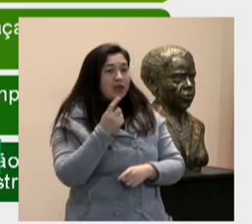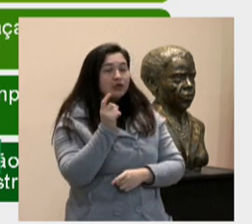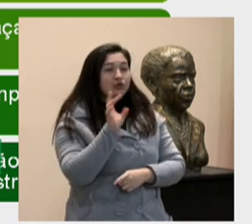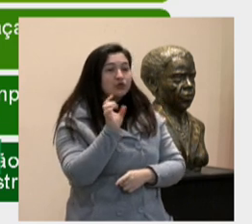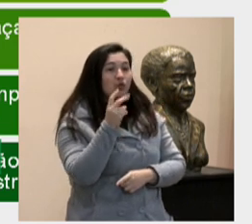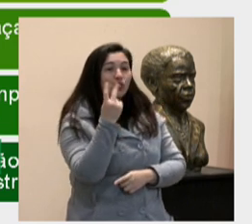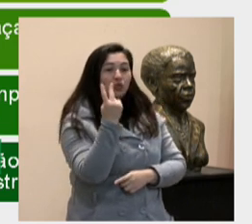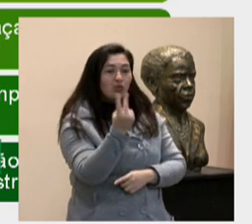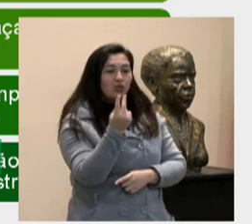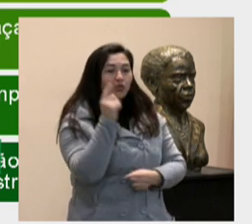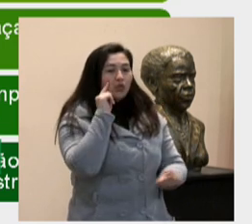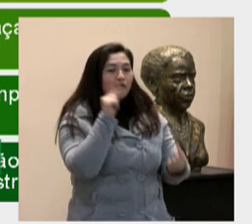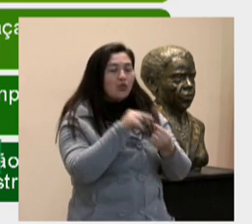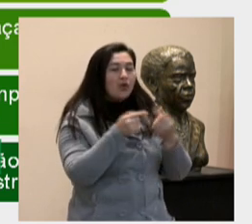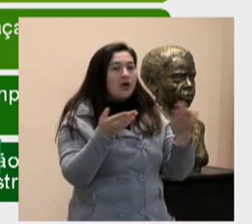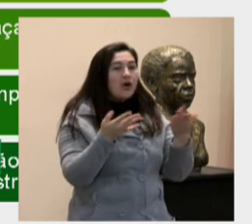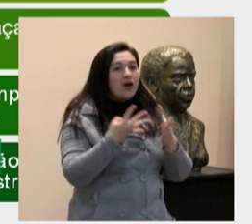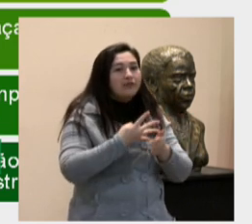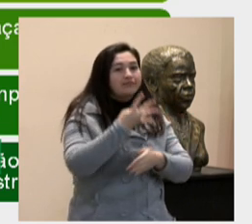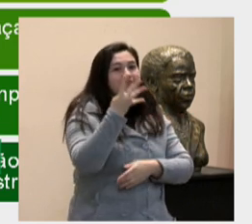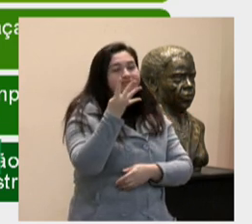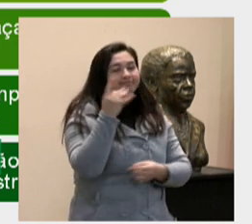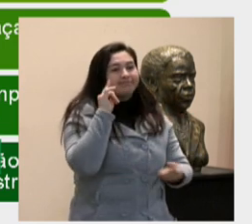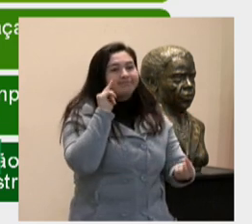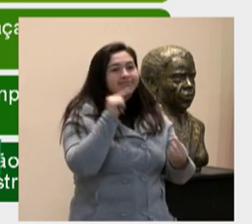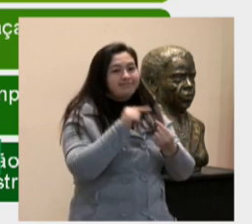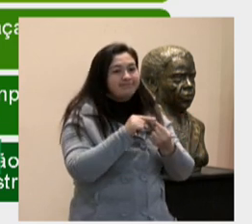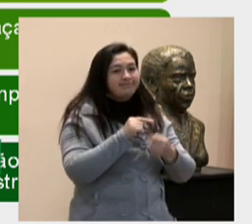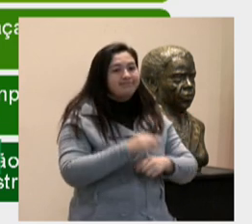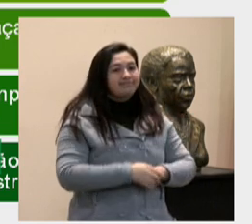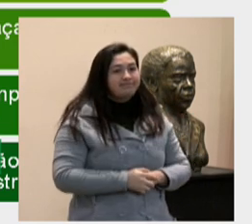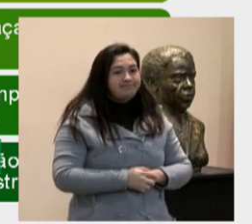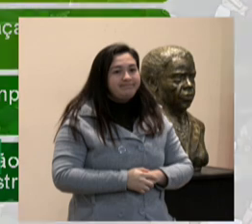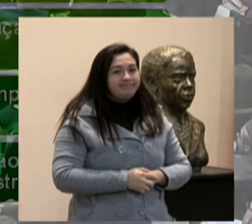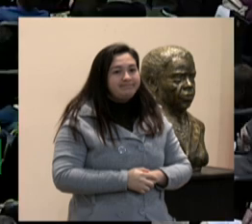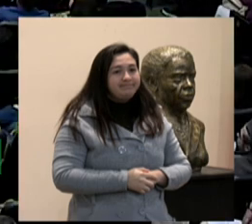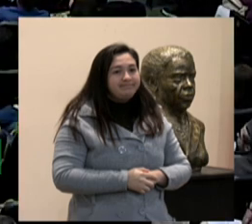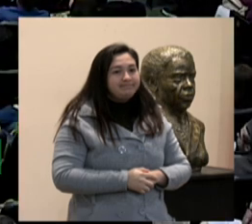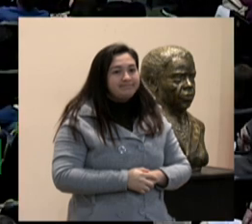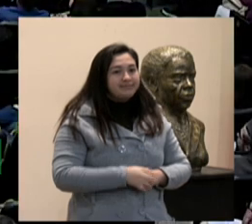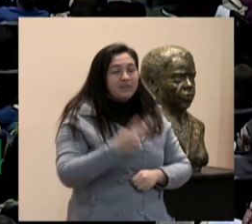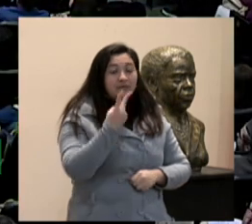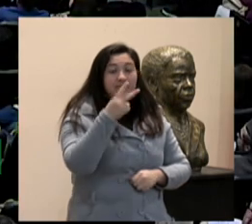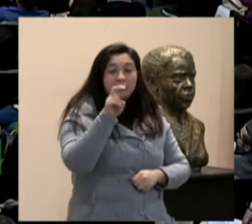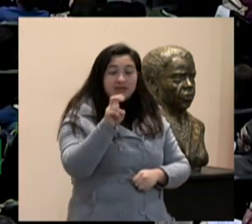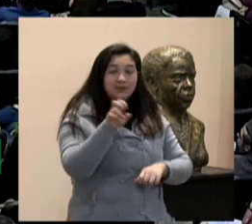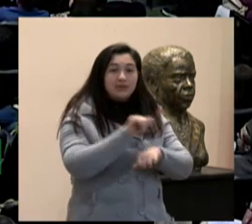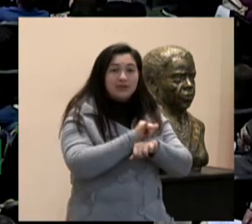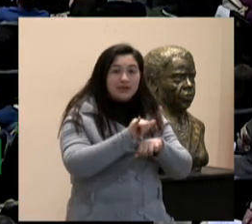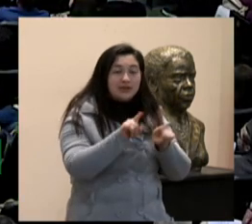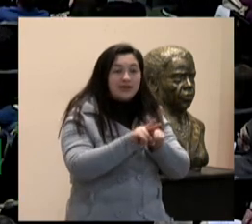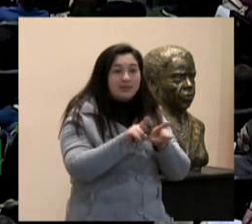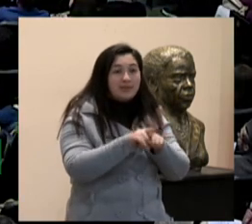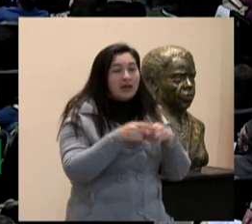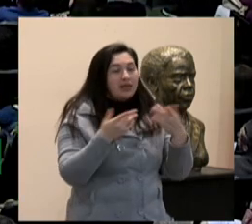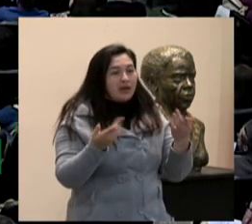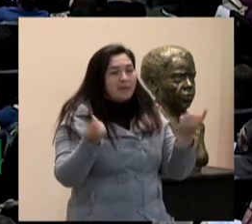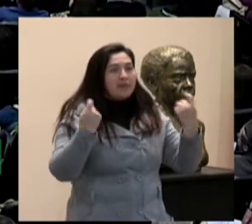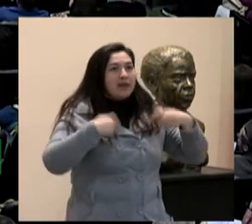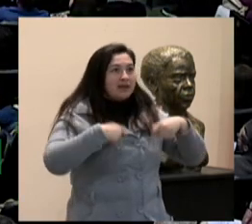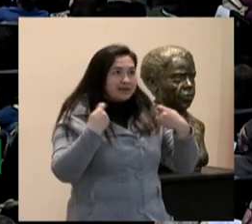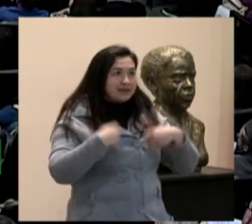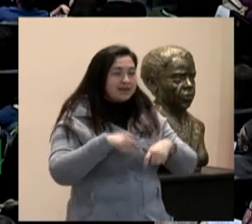que agora a gente tem 4 metas e 25 estratégias. Enfim, como eu falei para vocês, a gente ainda vai